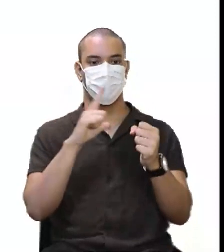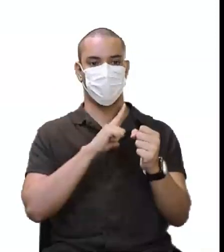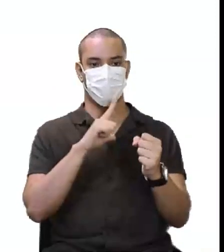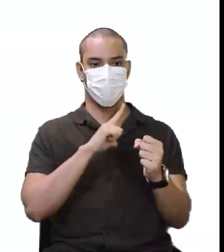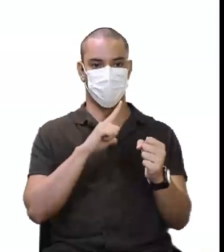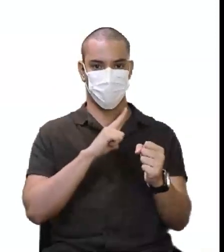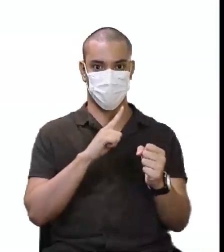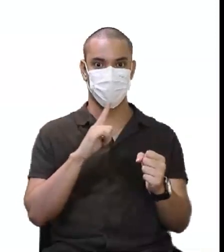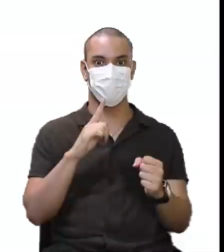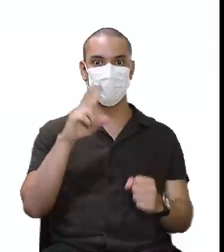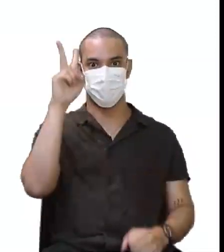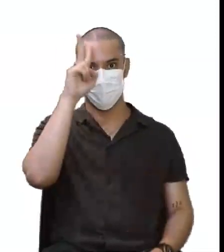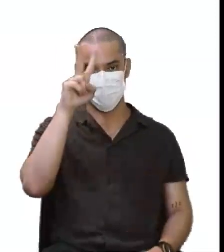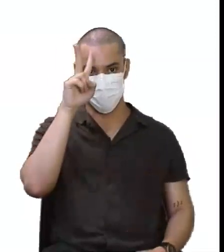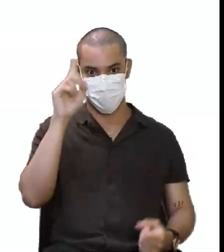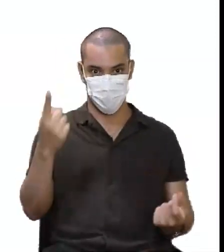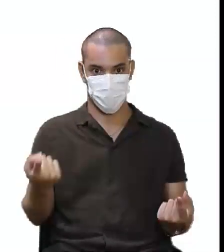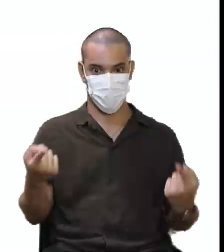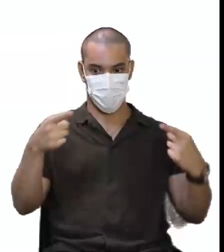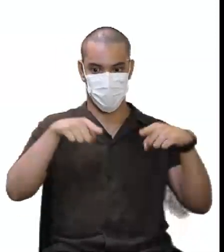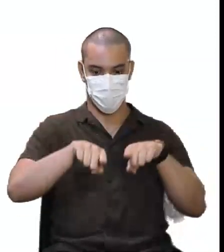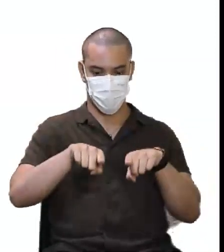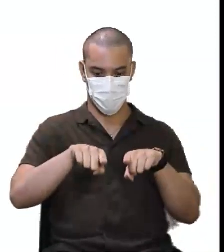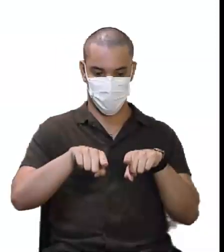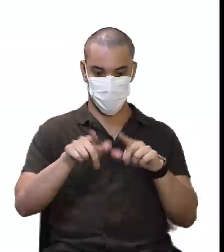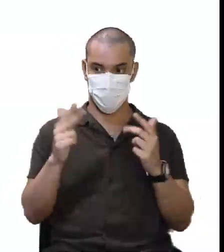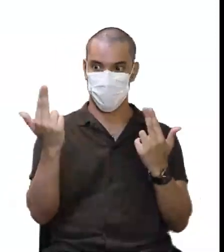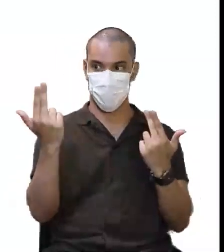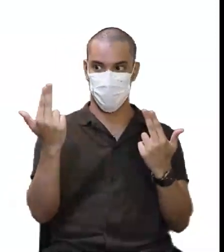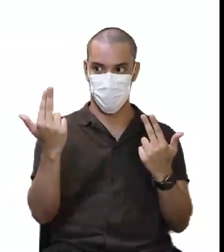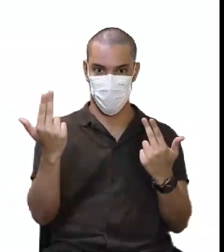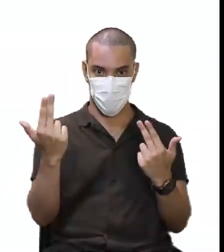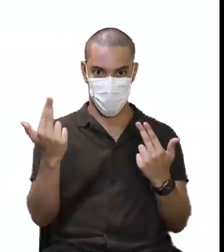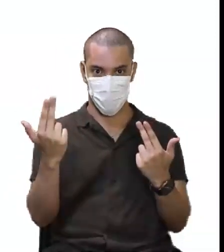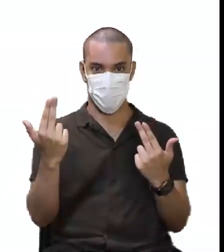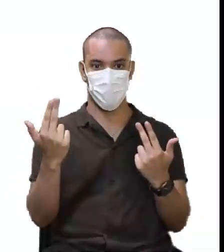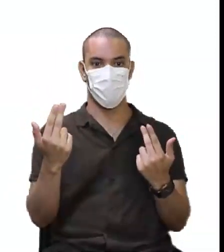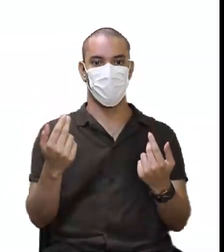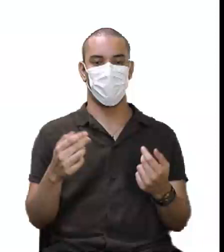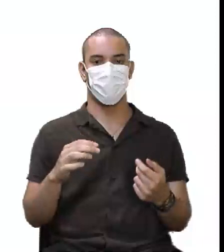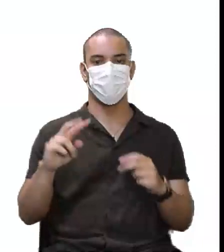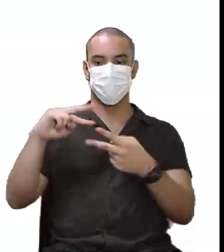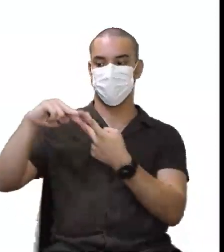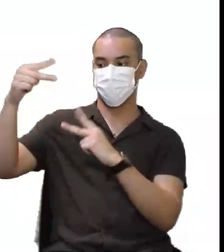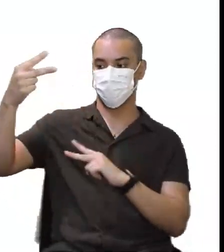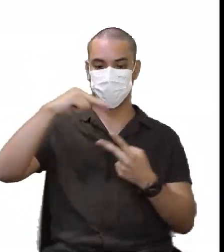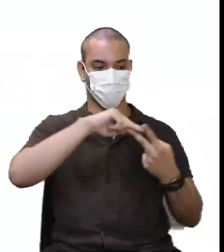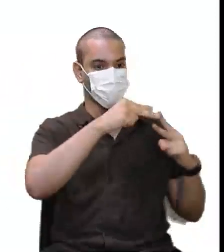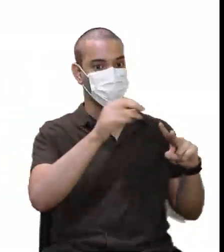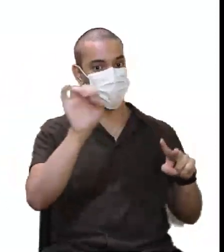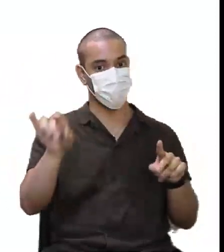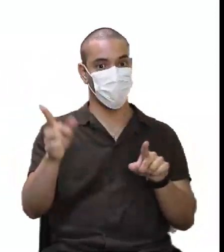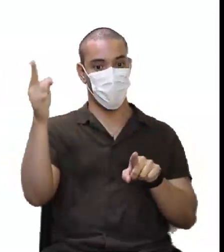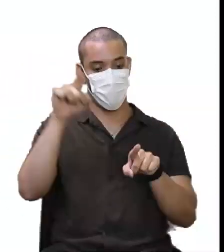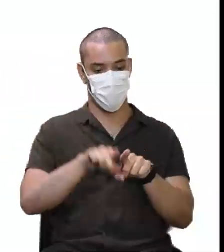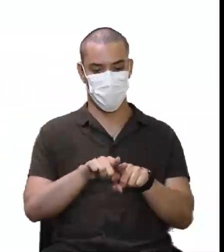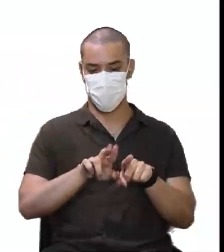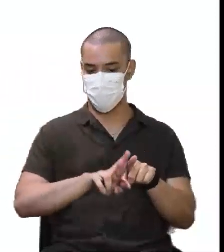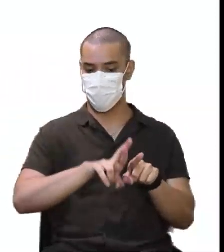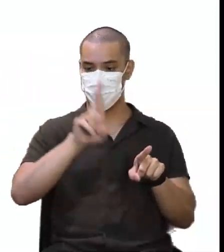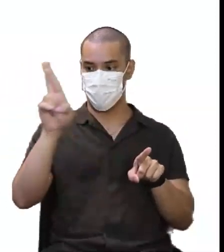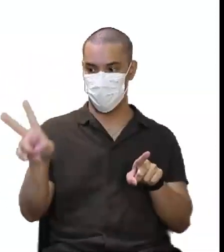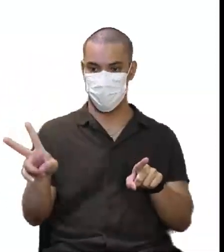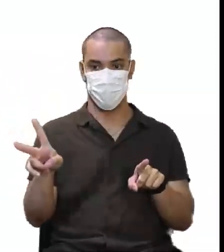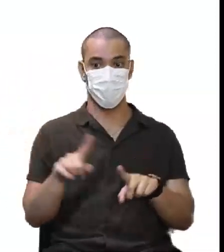em homozigose, azão, ou azinho, e eu posso ter eles em heterozigose, tá